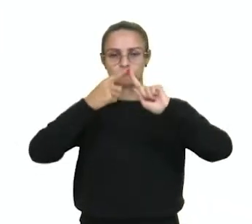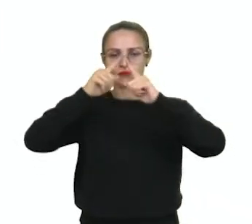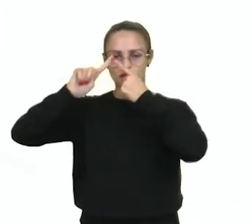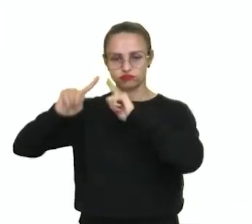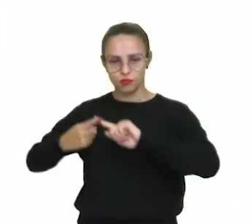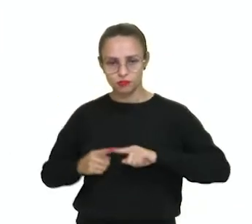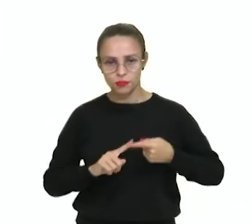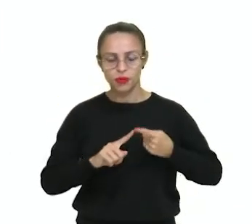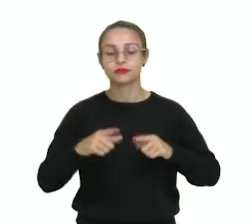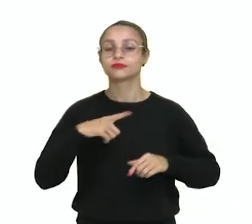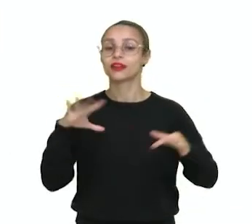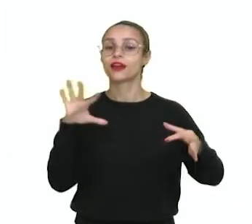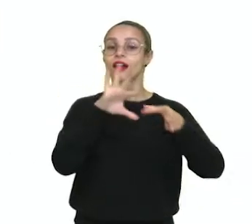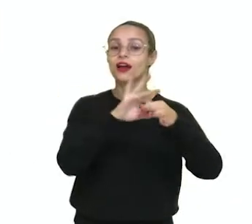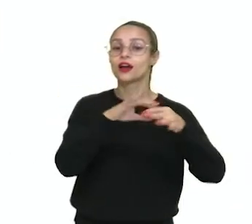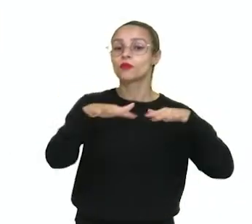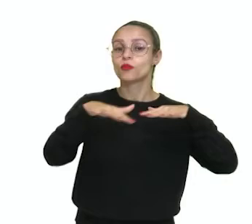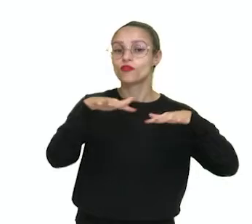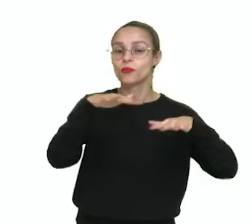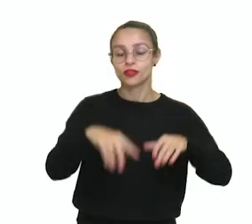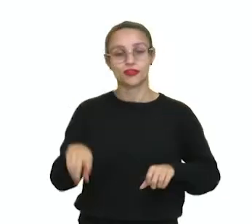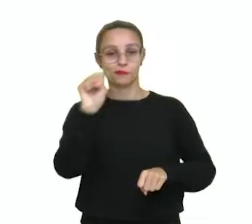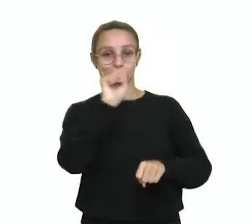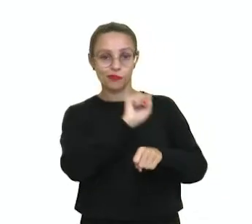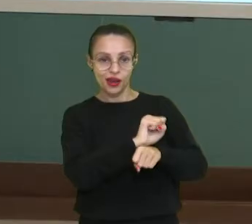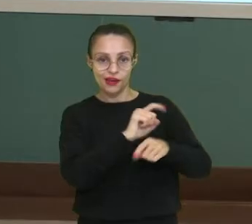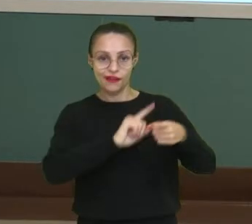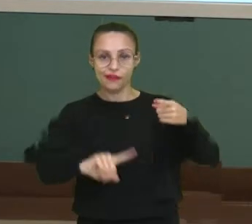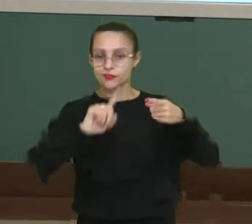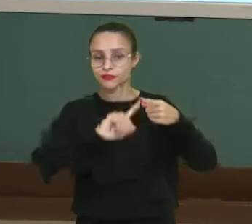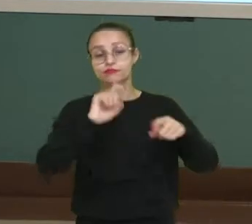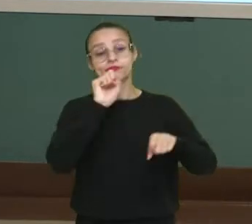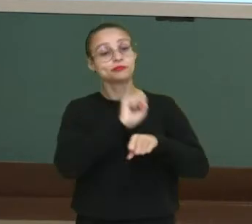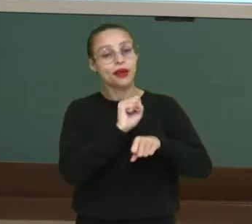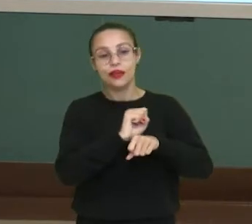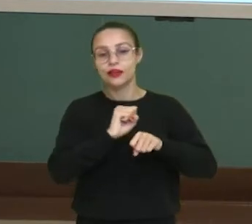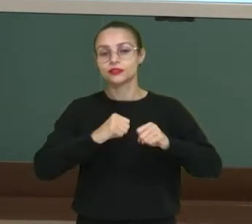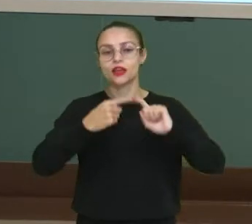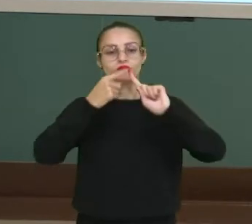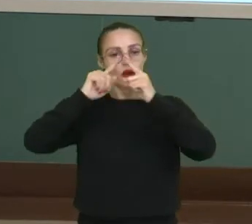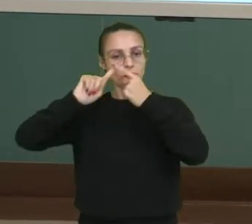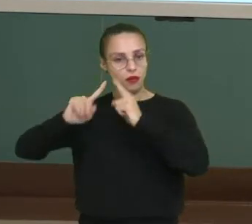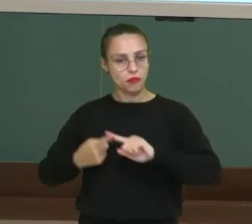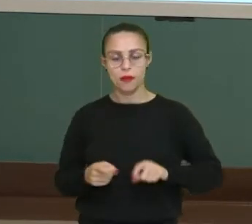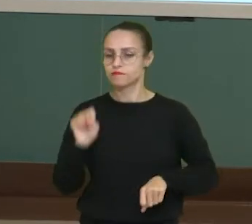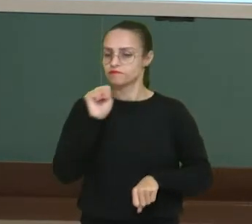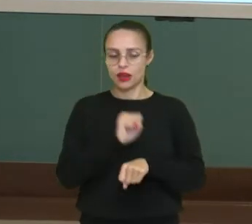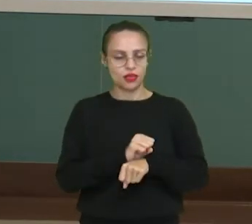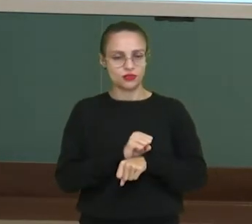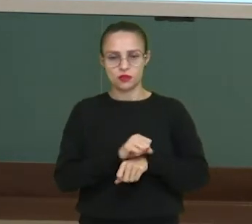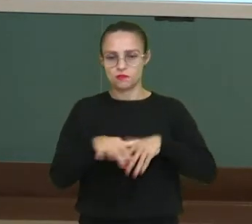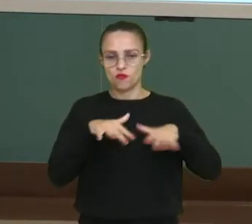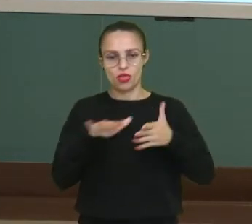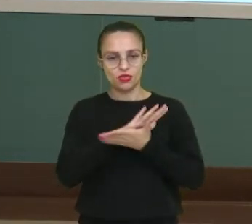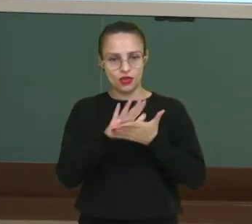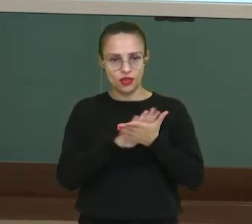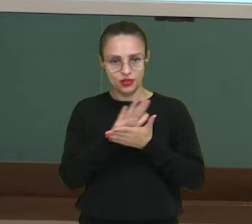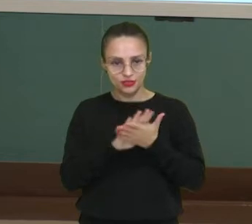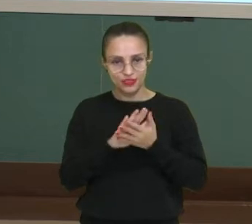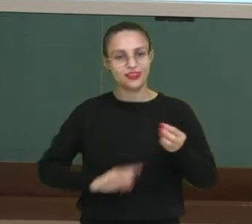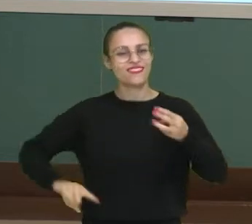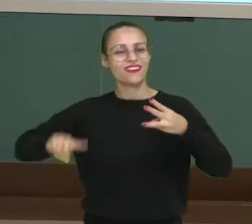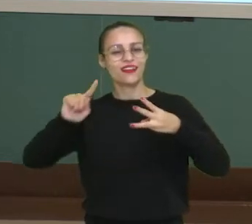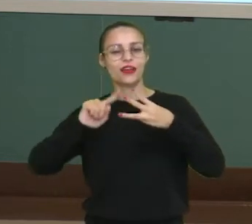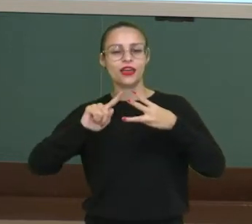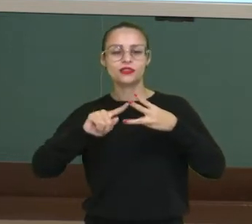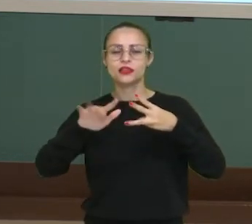associada ao movimento. As imóveis são aquelas articulações que não se movem. As semimóveis,